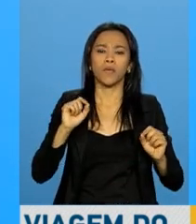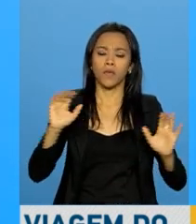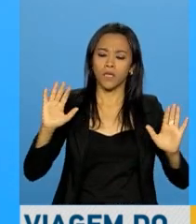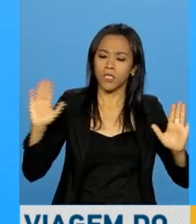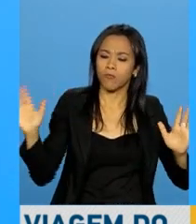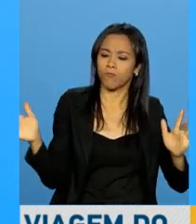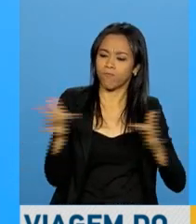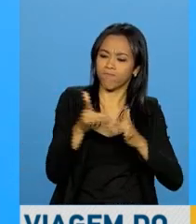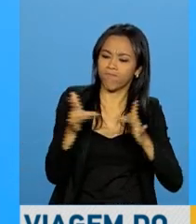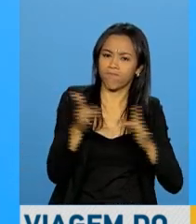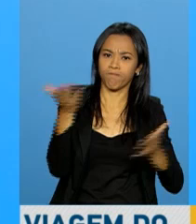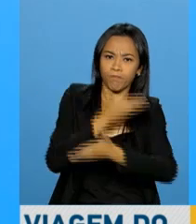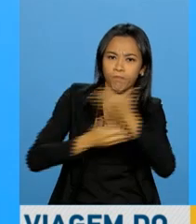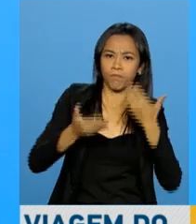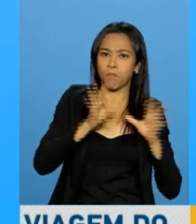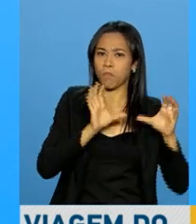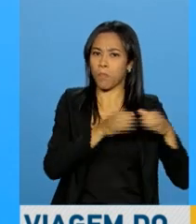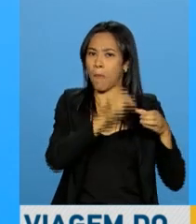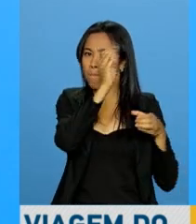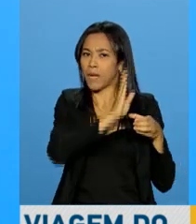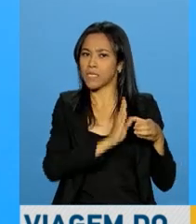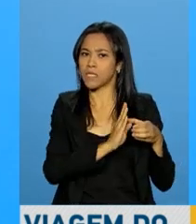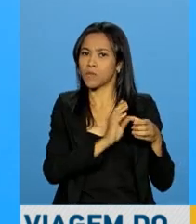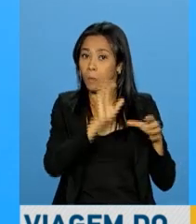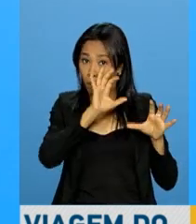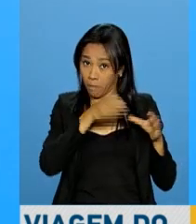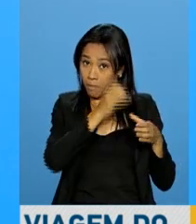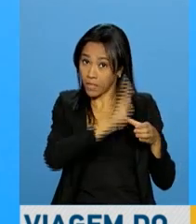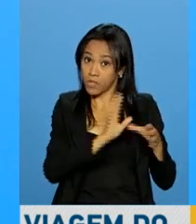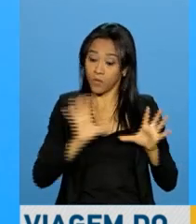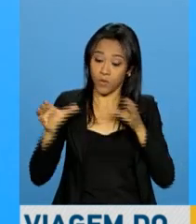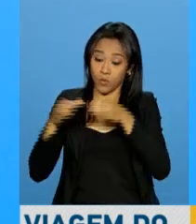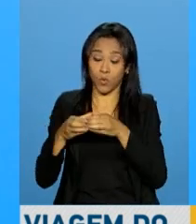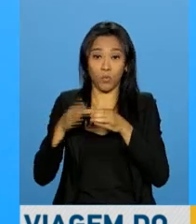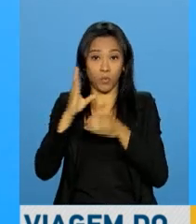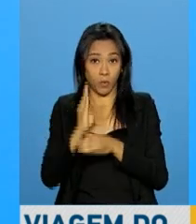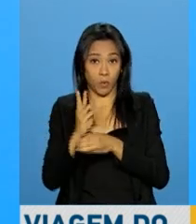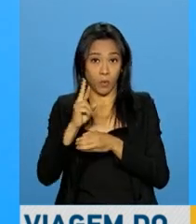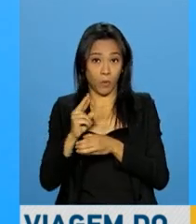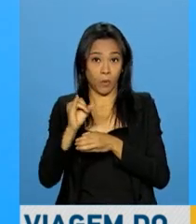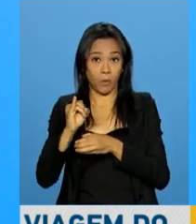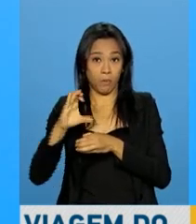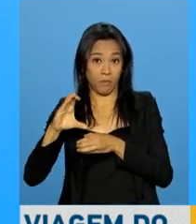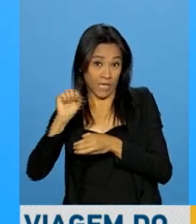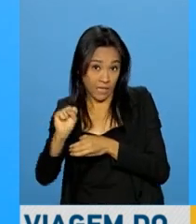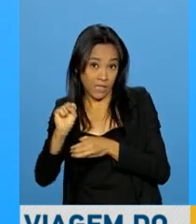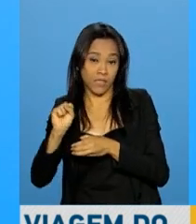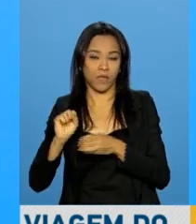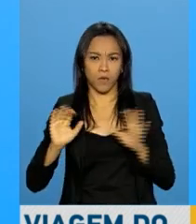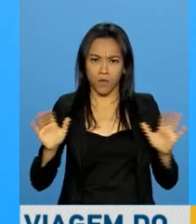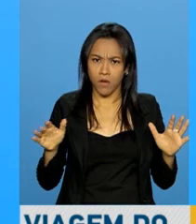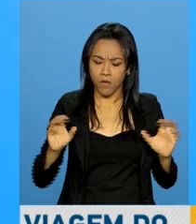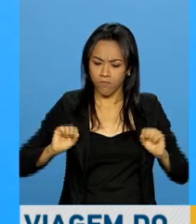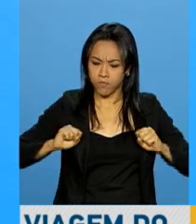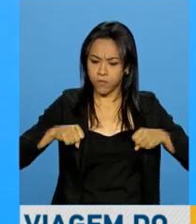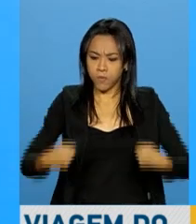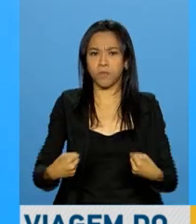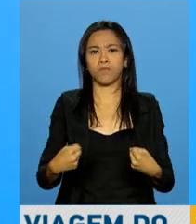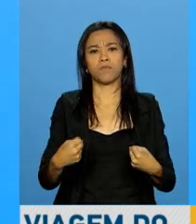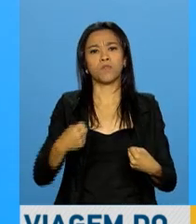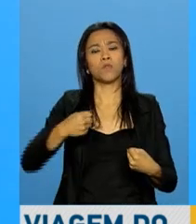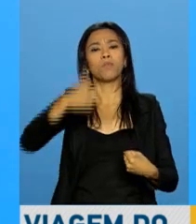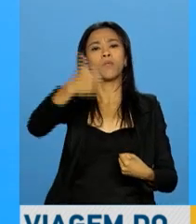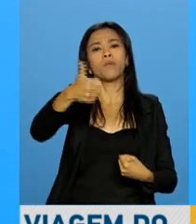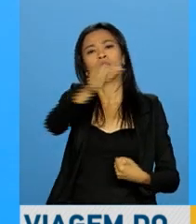comercial entre o Brasil e os demais parceiros do BRICS recuperou vigor no primeiro semestre